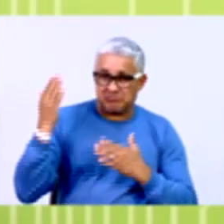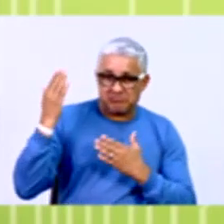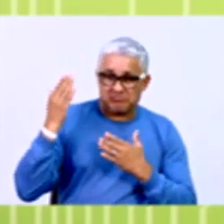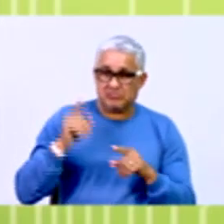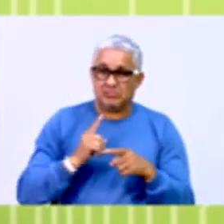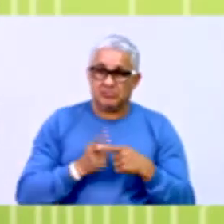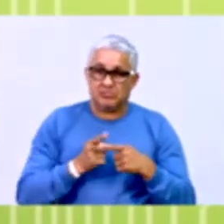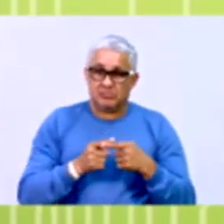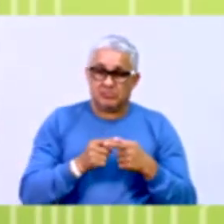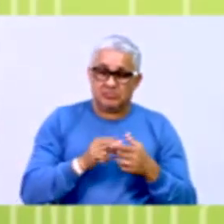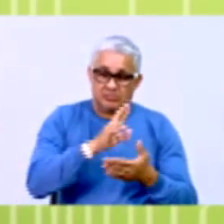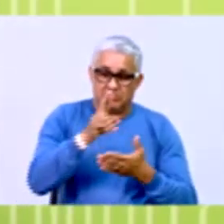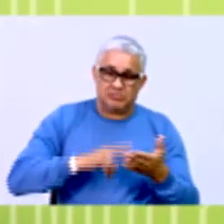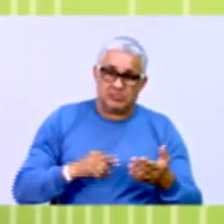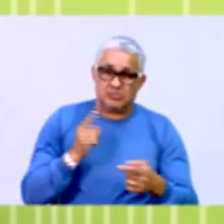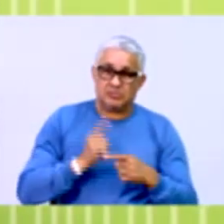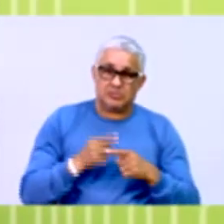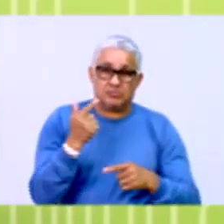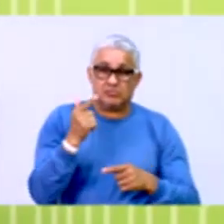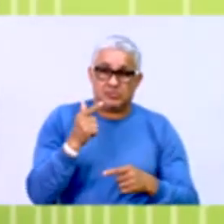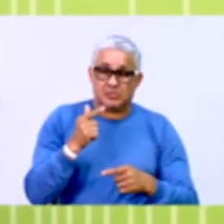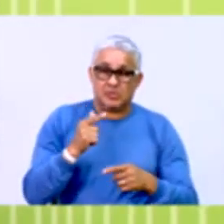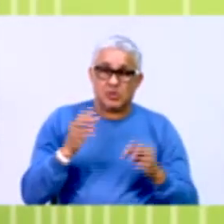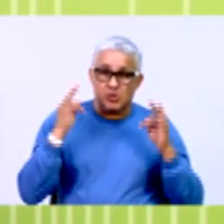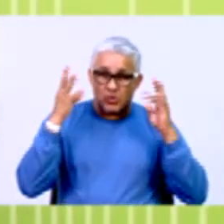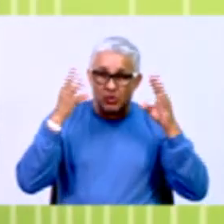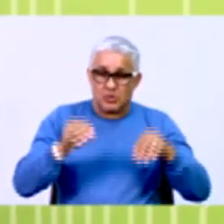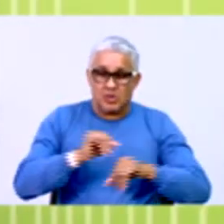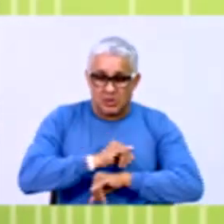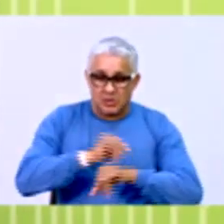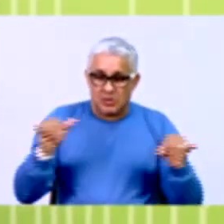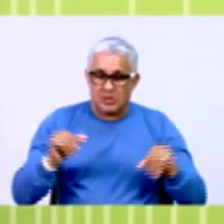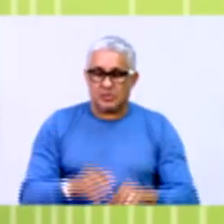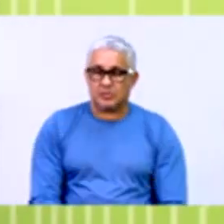Por quê? Porque não tinha todas as informações.